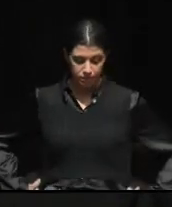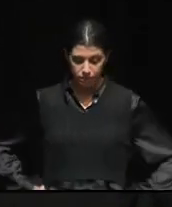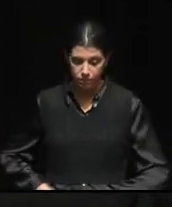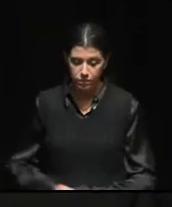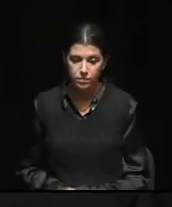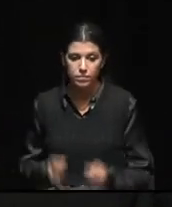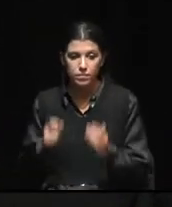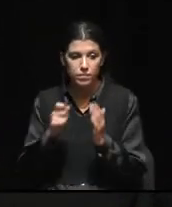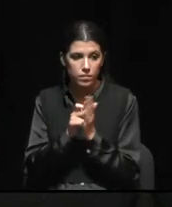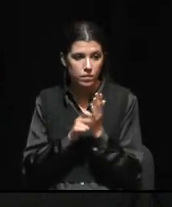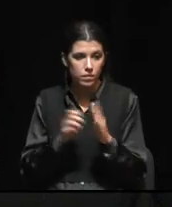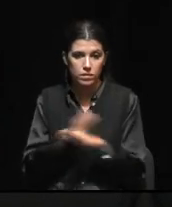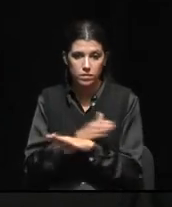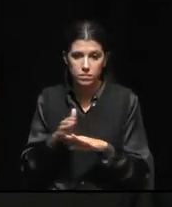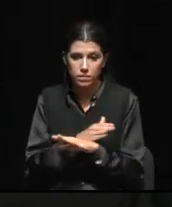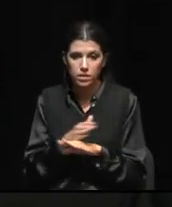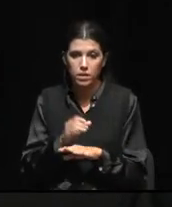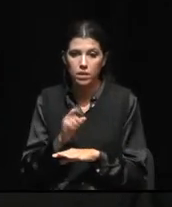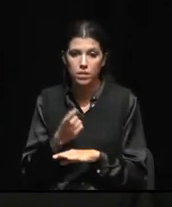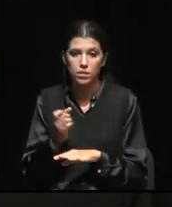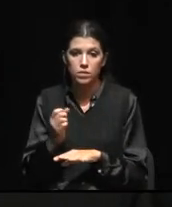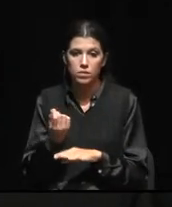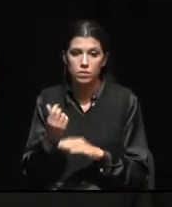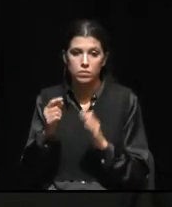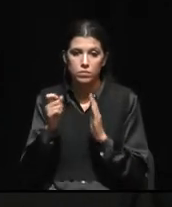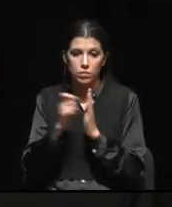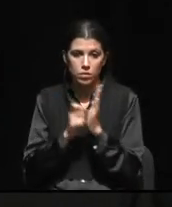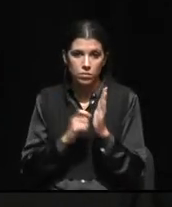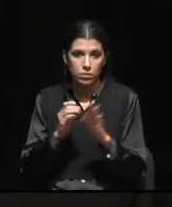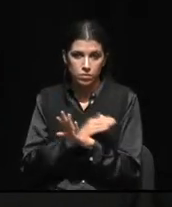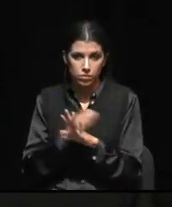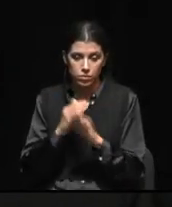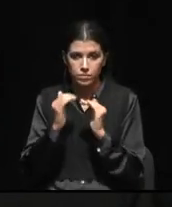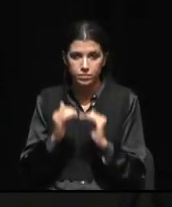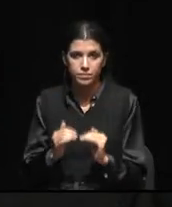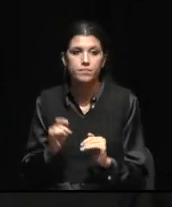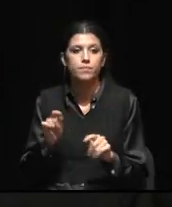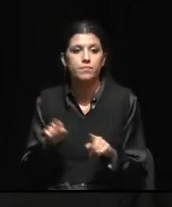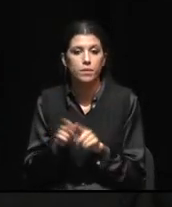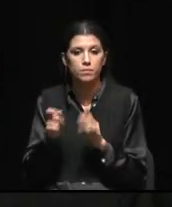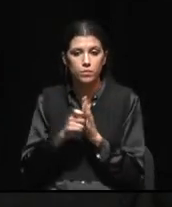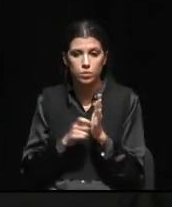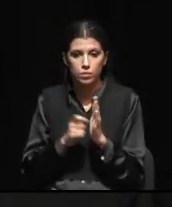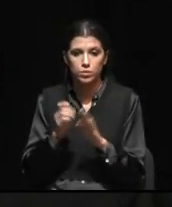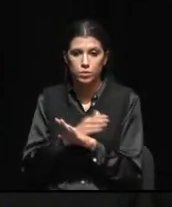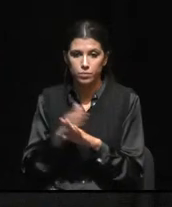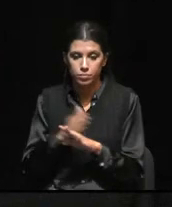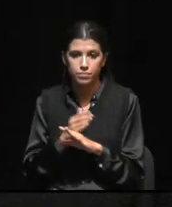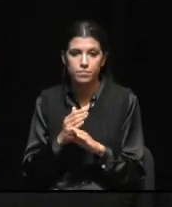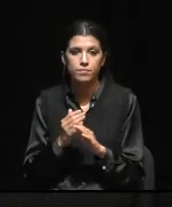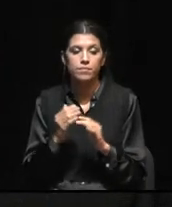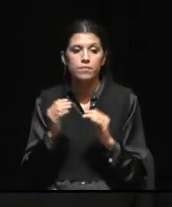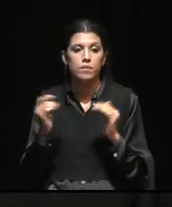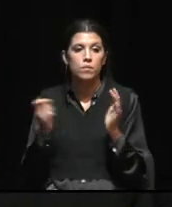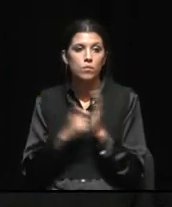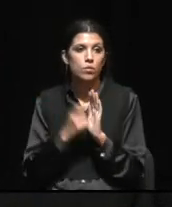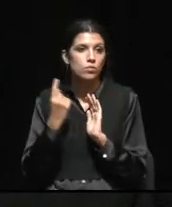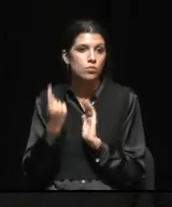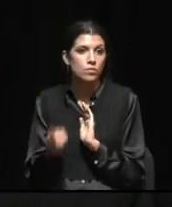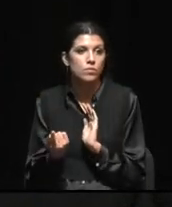é ponto a ponto ou algum ponto que seja comum é ponto a ponto vamos ponto a ponto então ponto